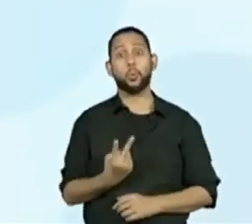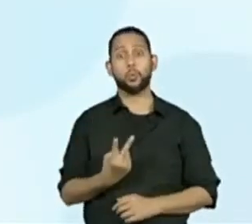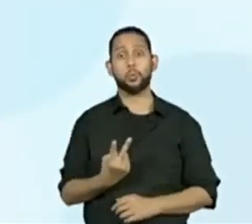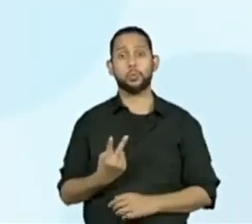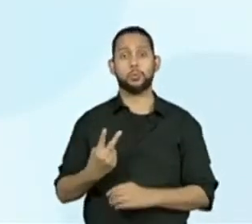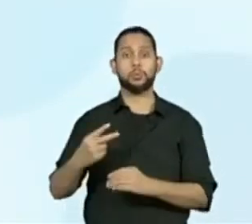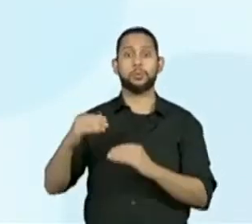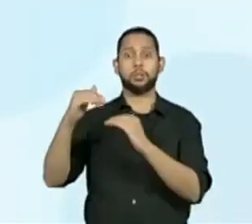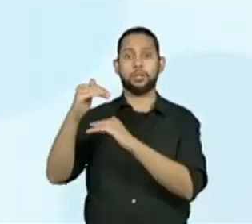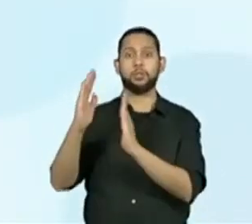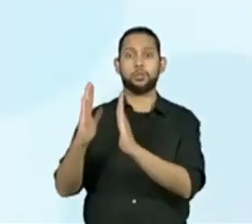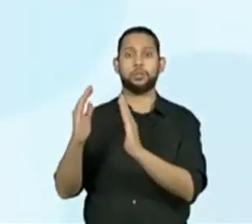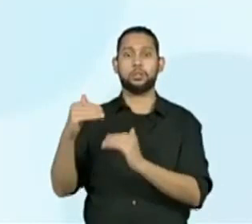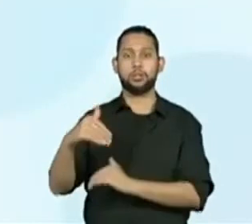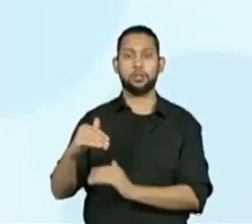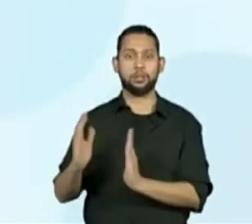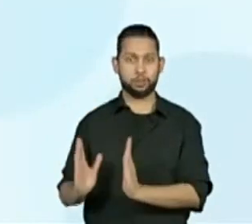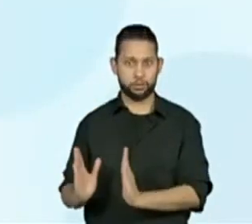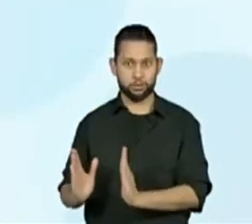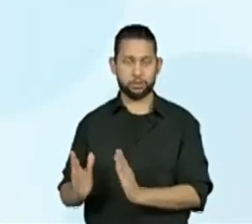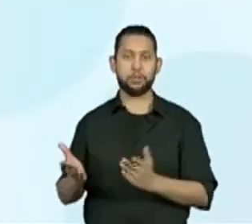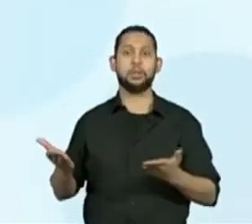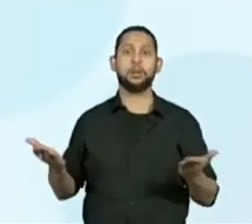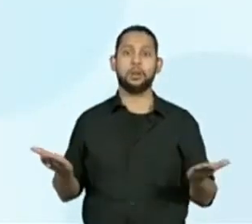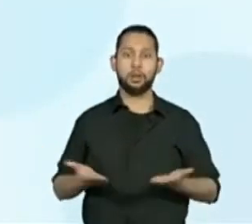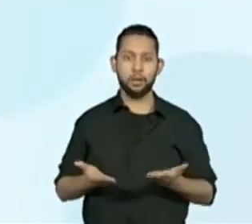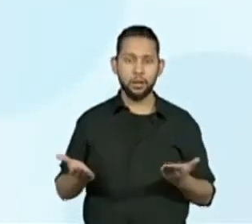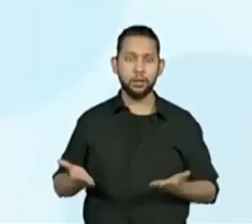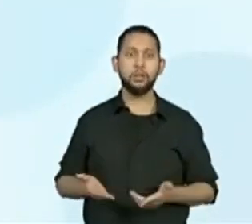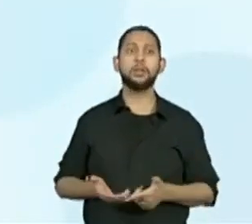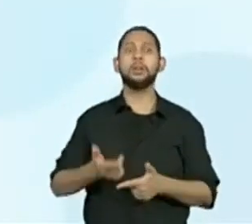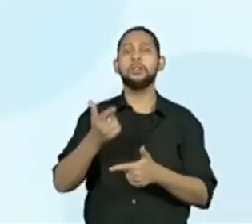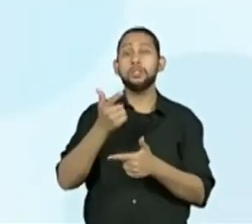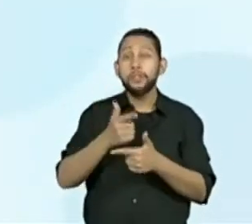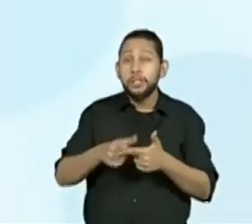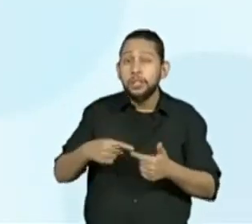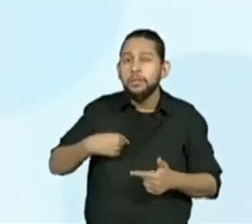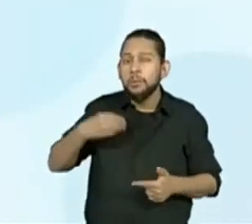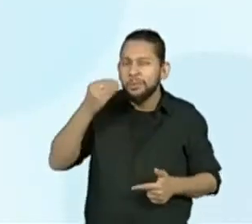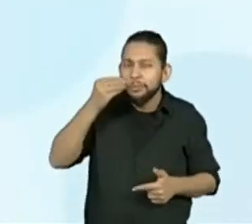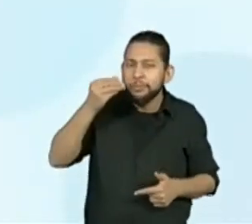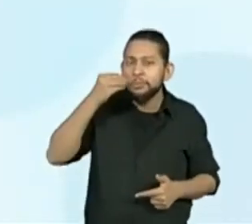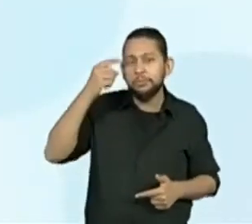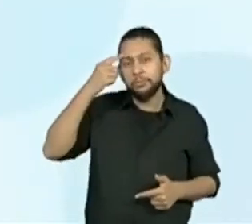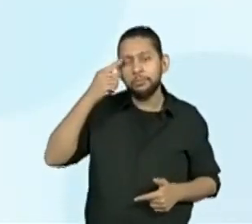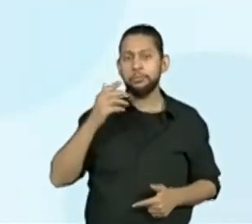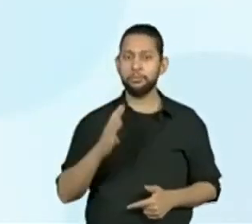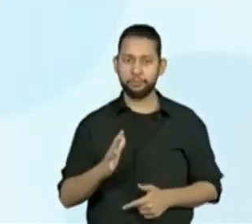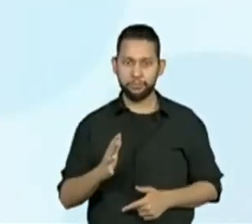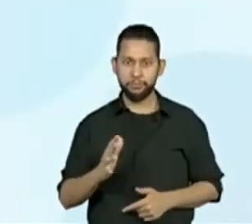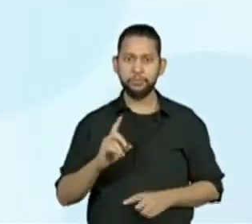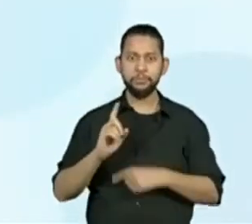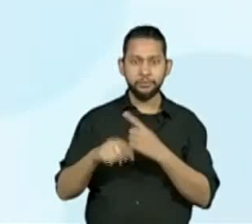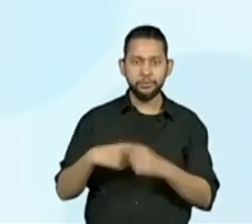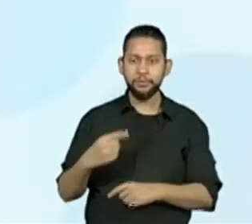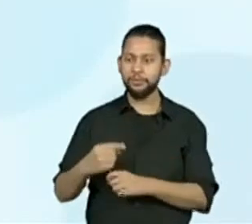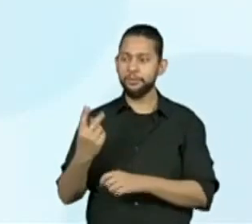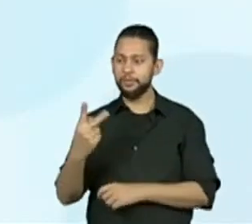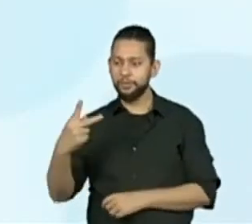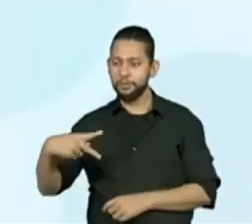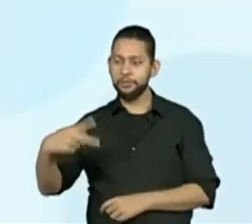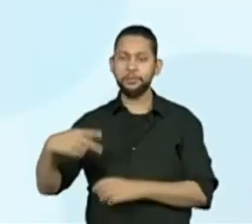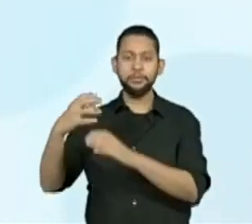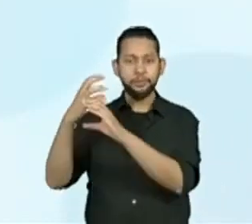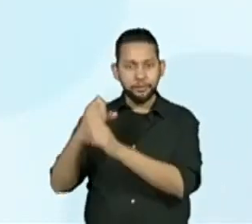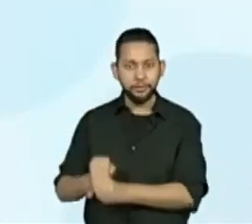E aí a gente vai dividindo por estimativa e depois a gente soma